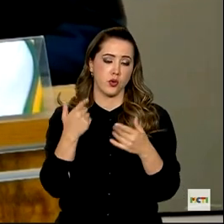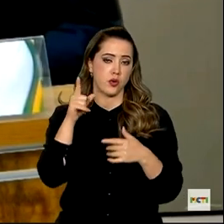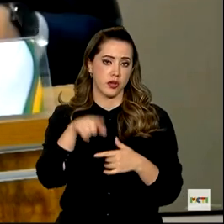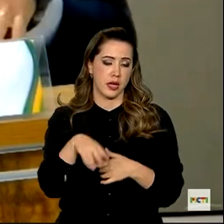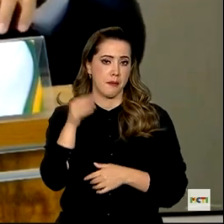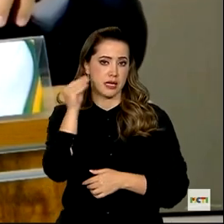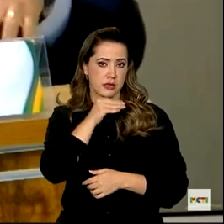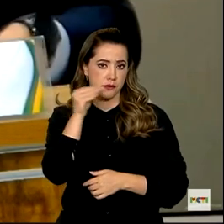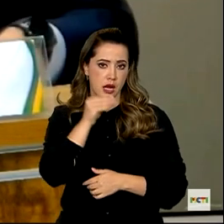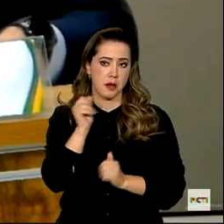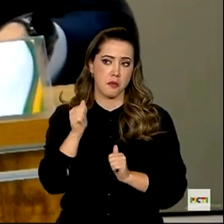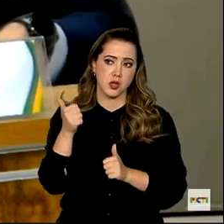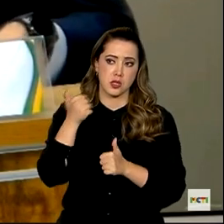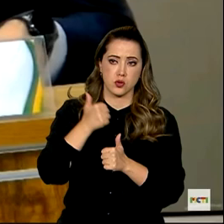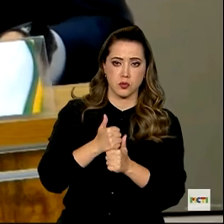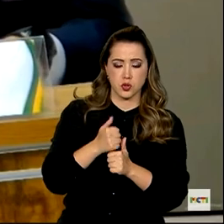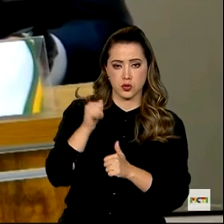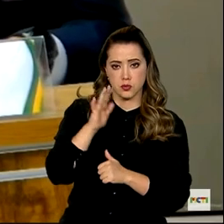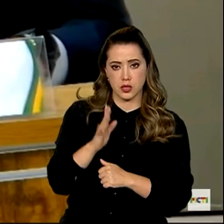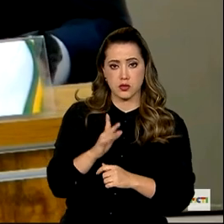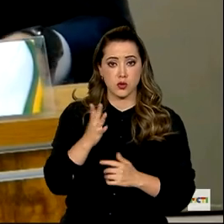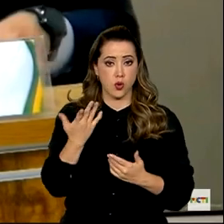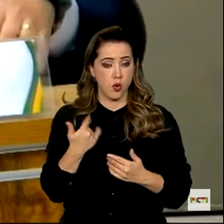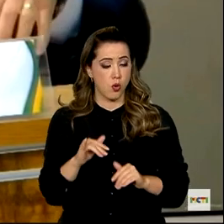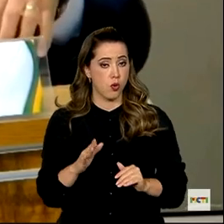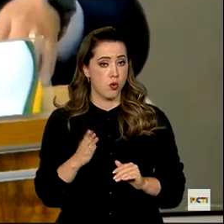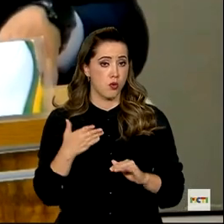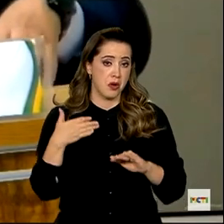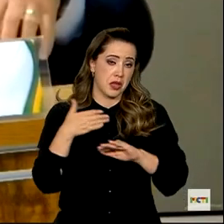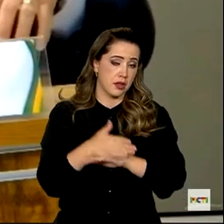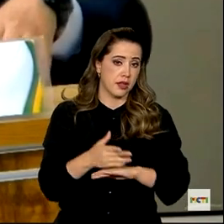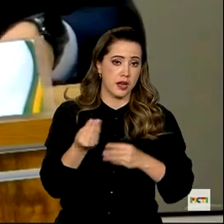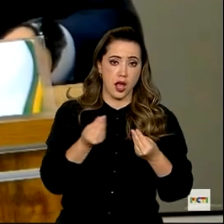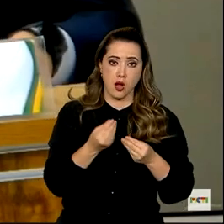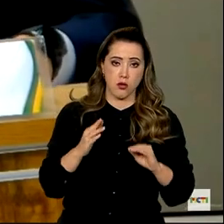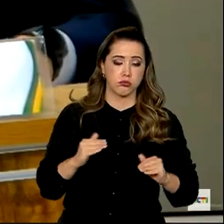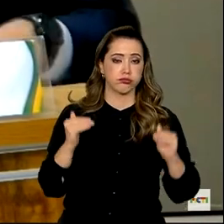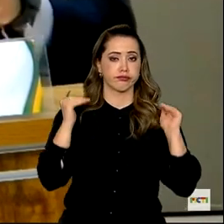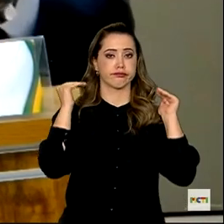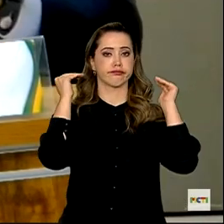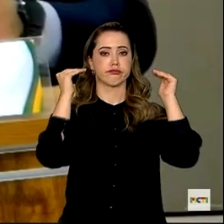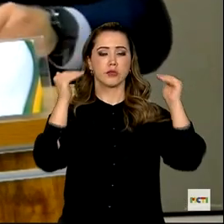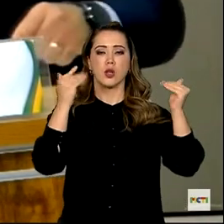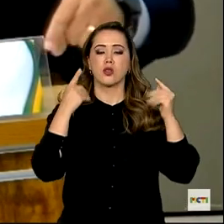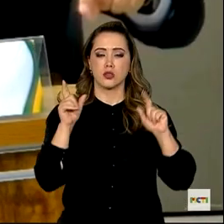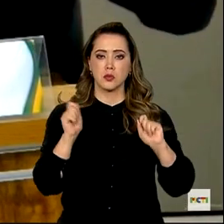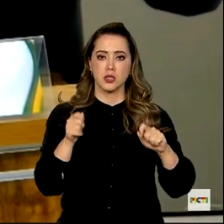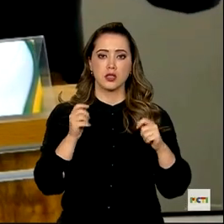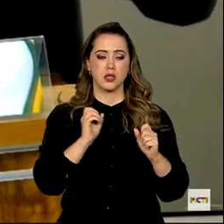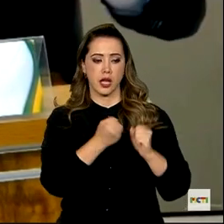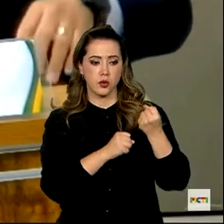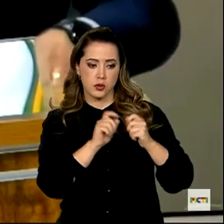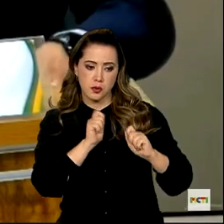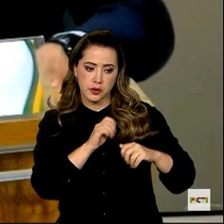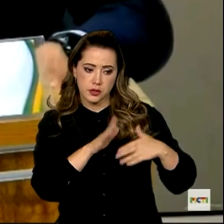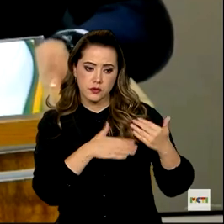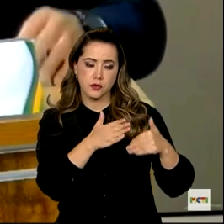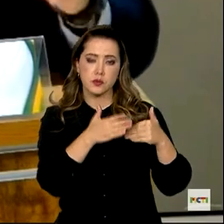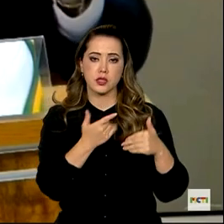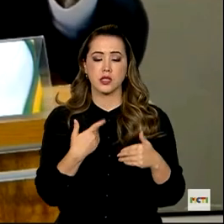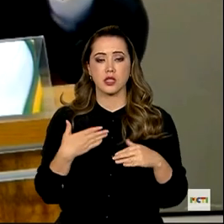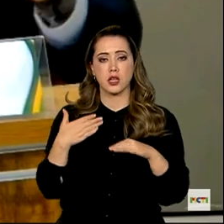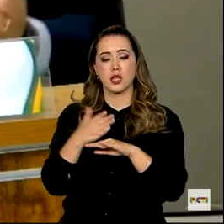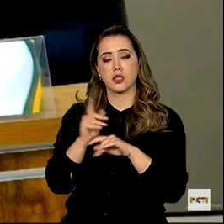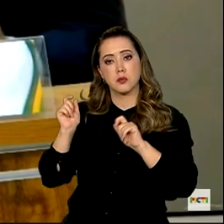parte nobre, que é ter uma infraestrutura adequada, as indústrias terem condições de desenvolver a tecnologia, e entra pela outra ponta da curva sorriso,